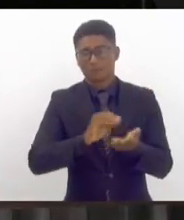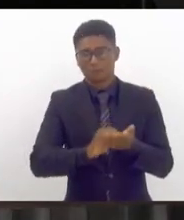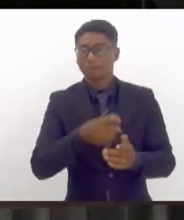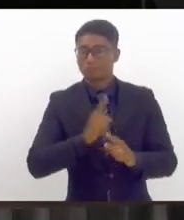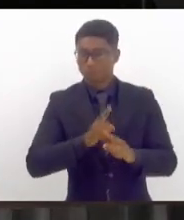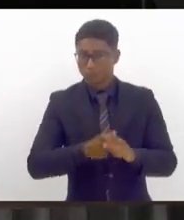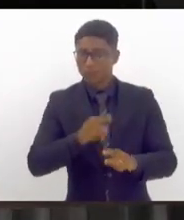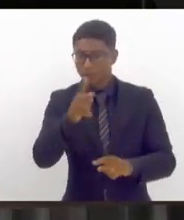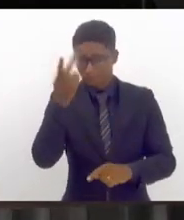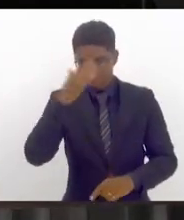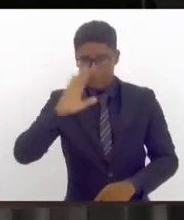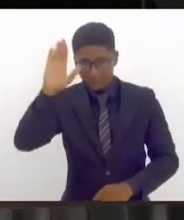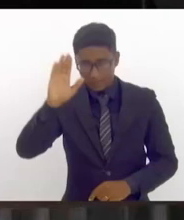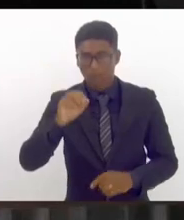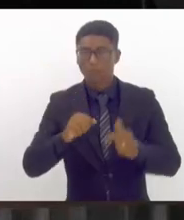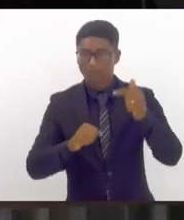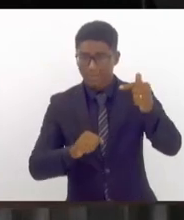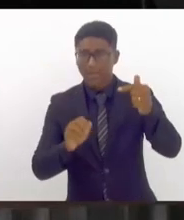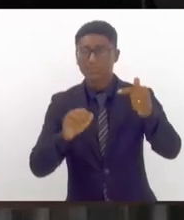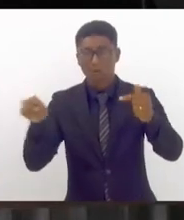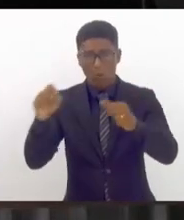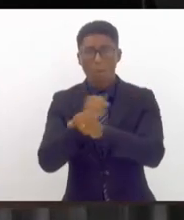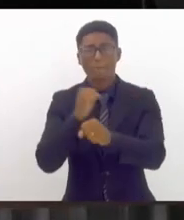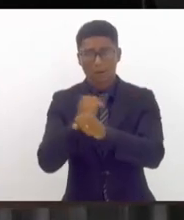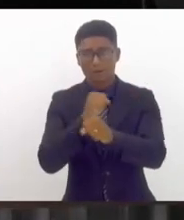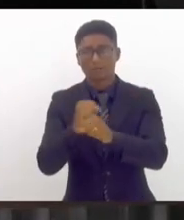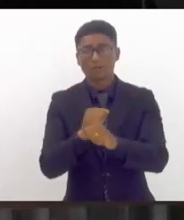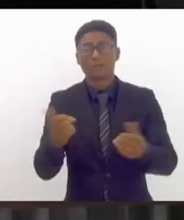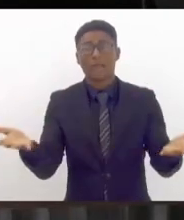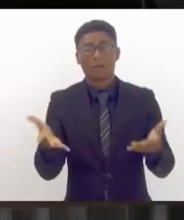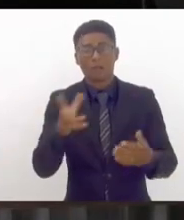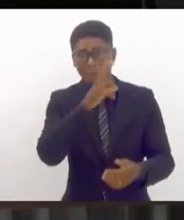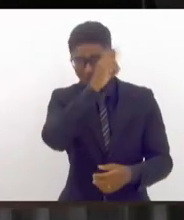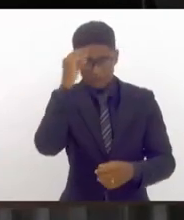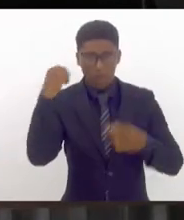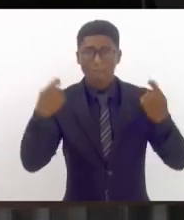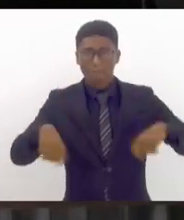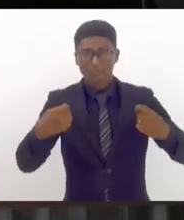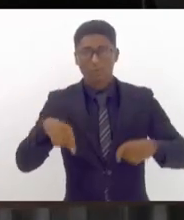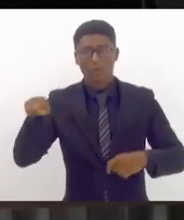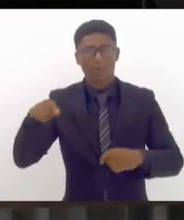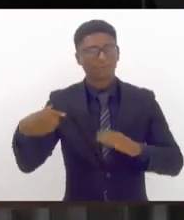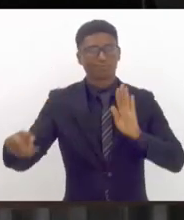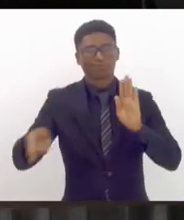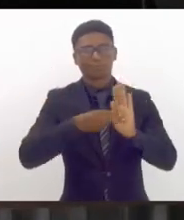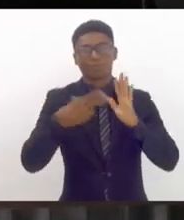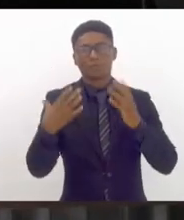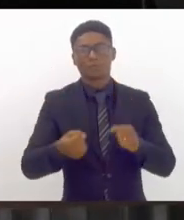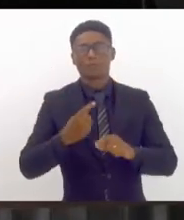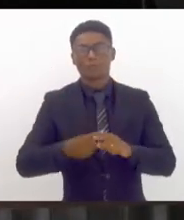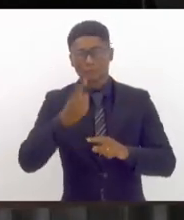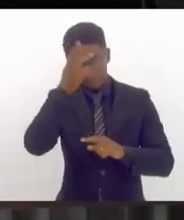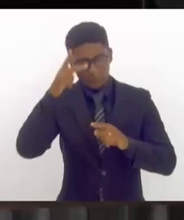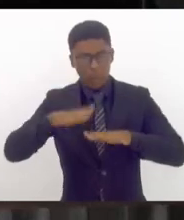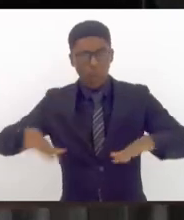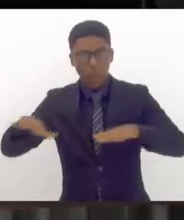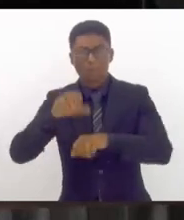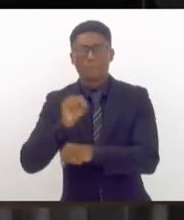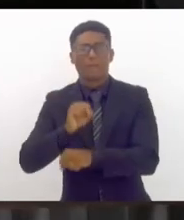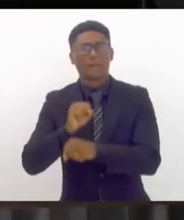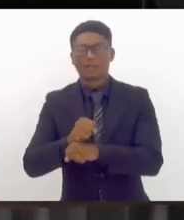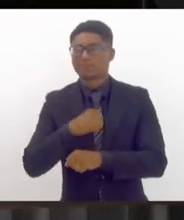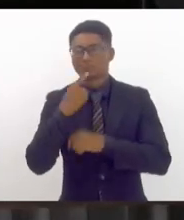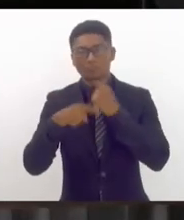além das que estão atrasadas lá. E agora a prefeitura teve que tomar 2 obras para si, porque os moradores não aguentam mais esperar, porque vai fazer